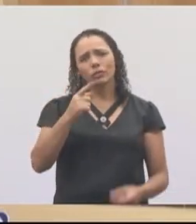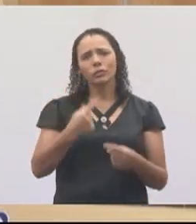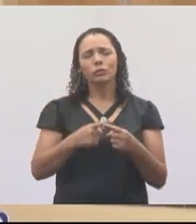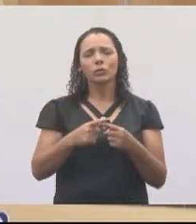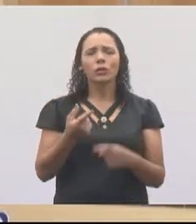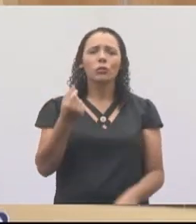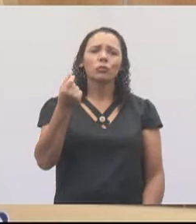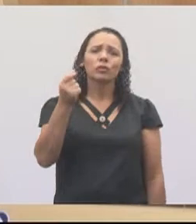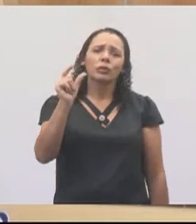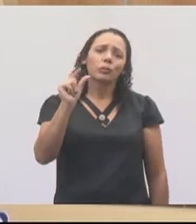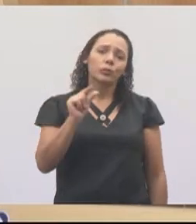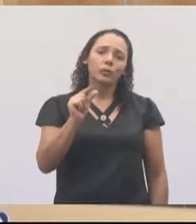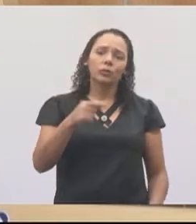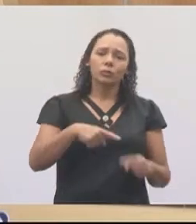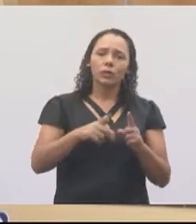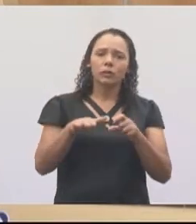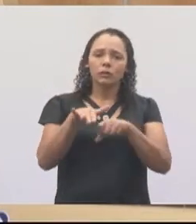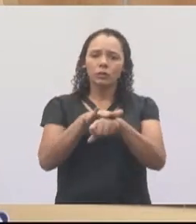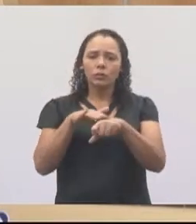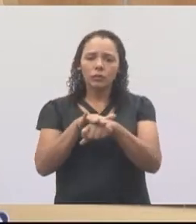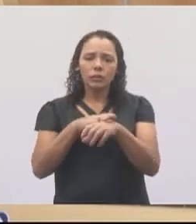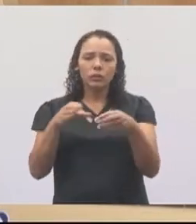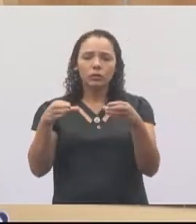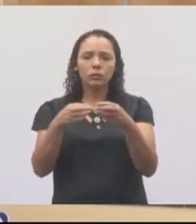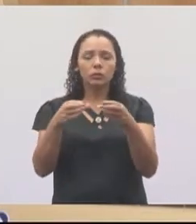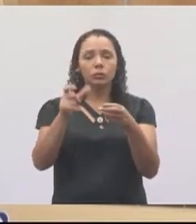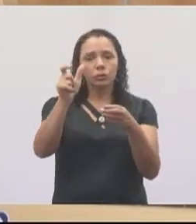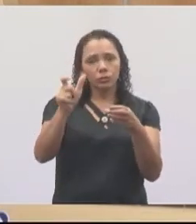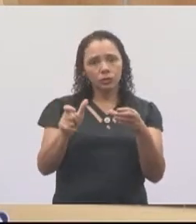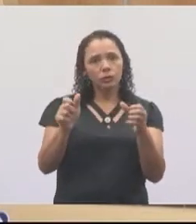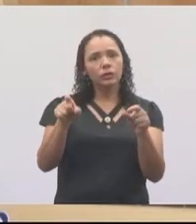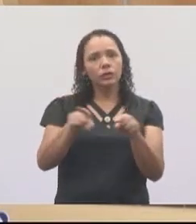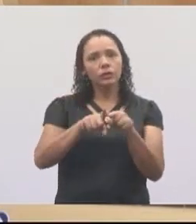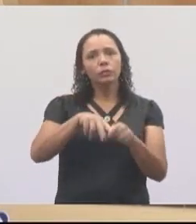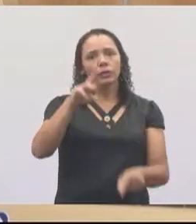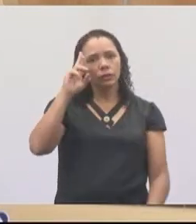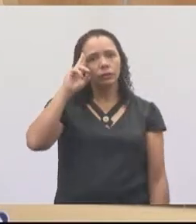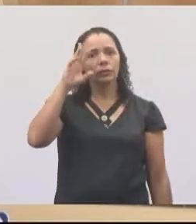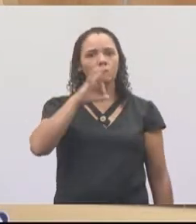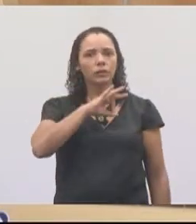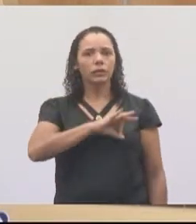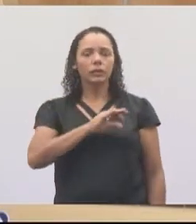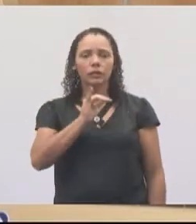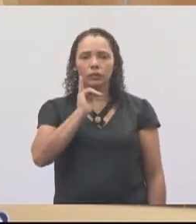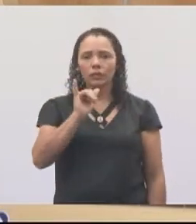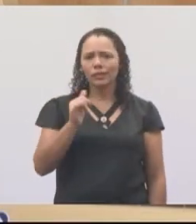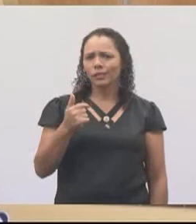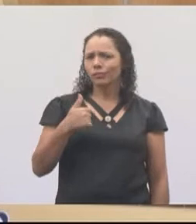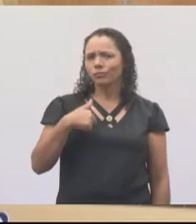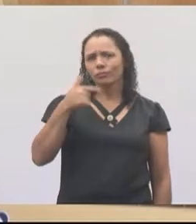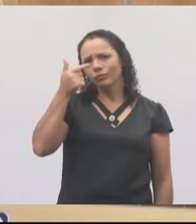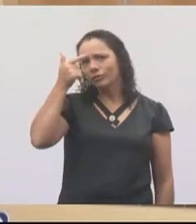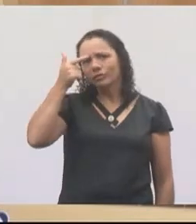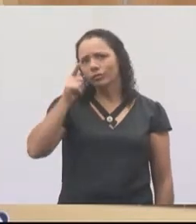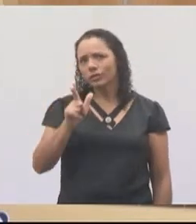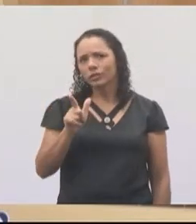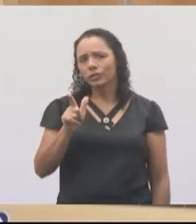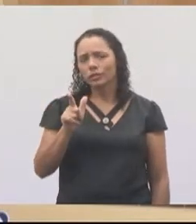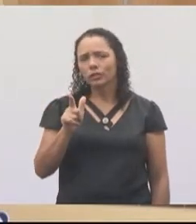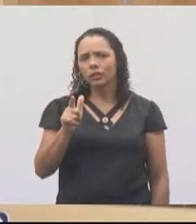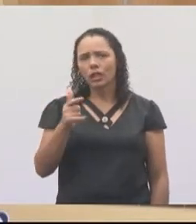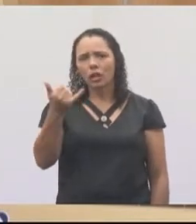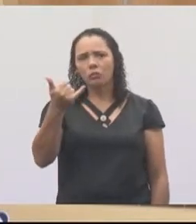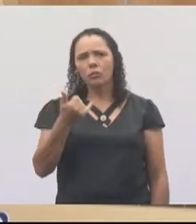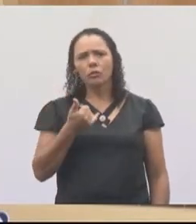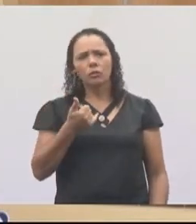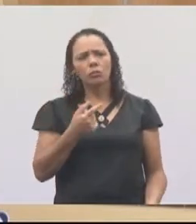mas conversando com um grupo de pessoas, inclusive ele, falei: doutor, não vai dar para mim. Ele falou: por